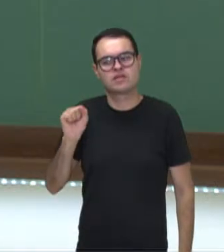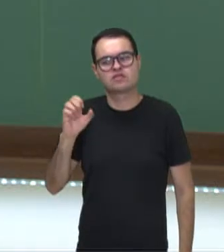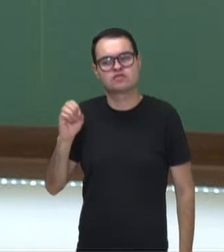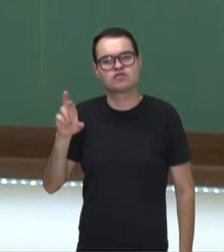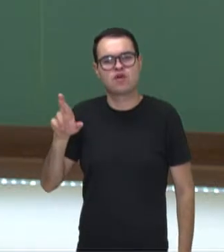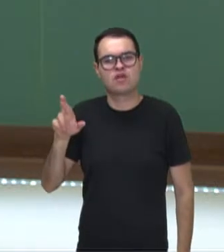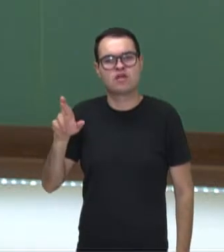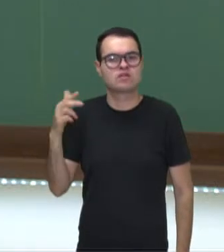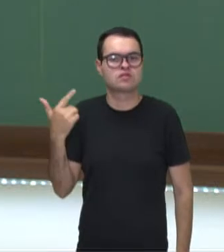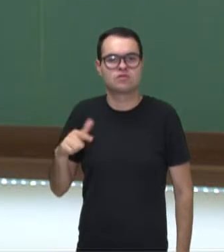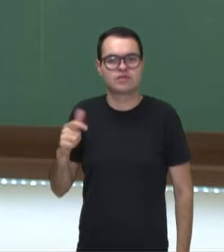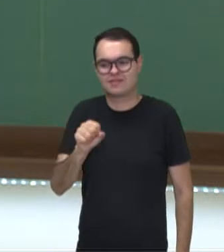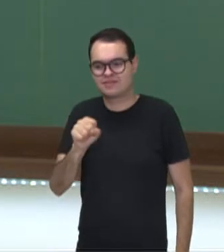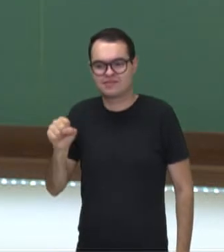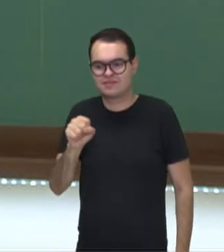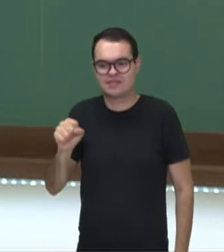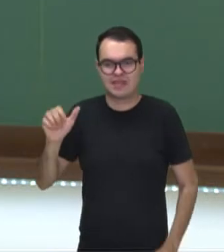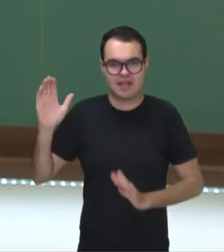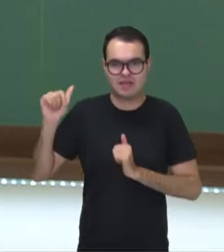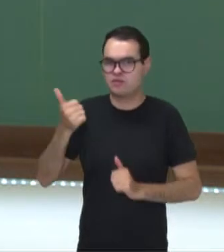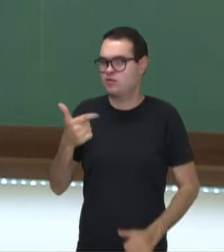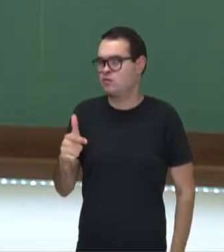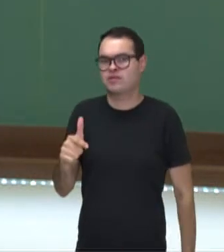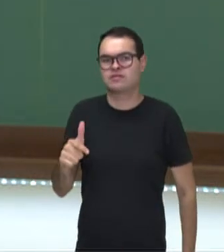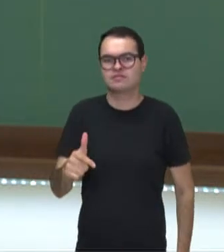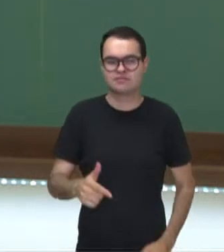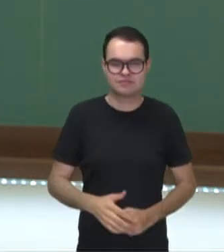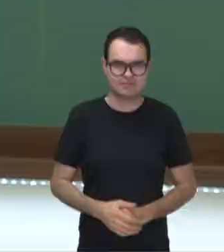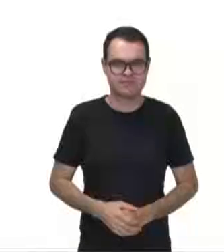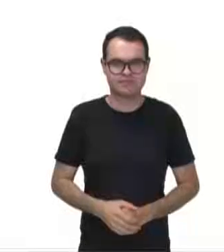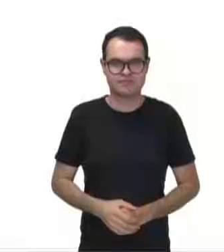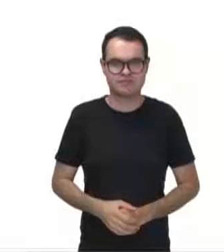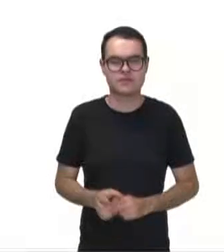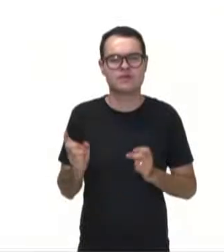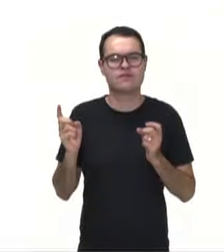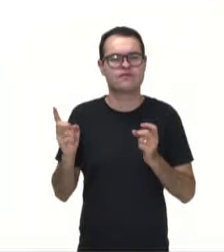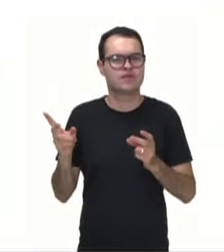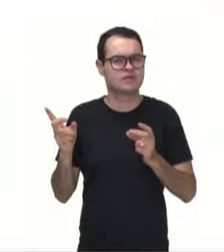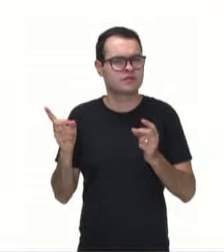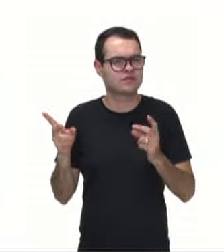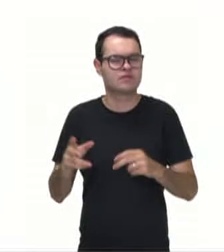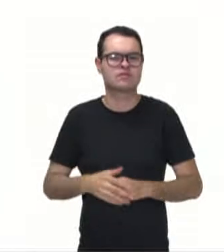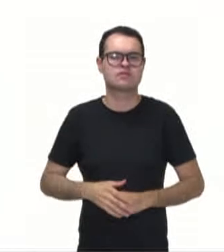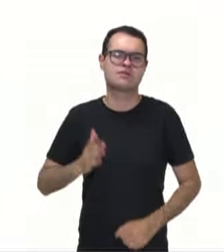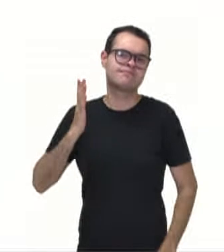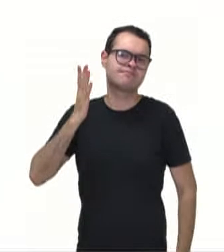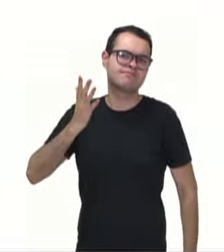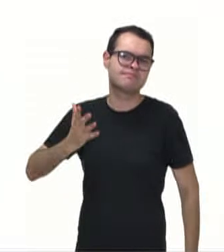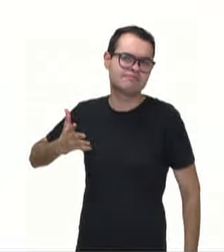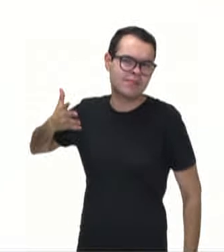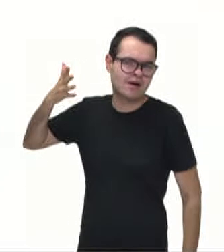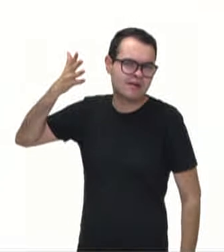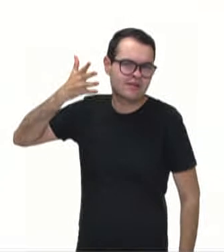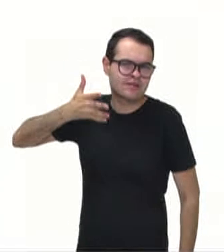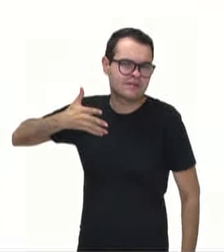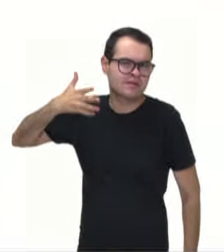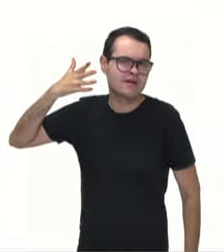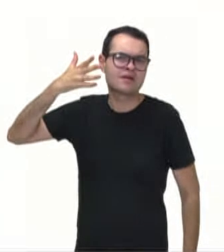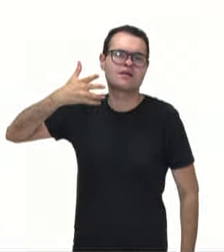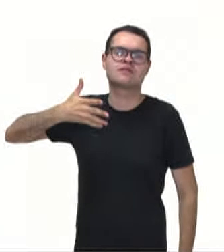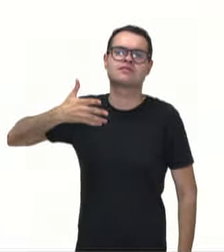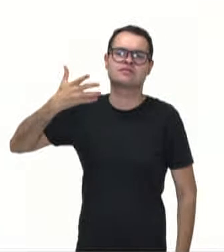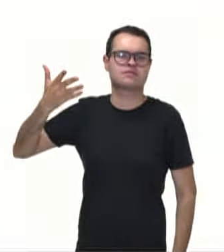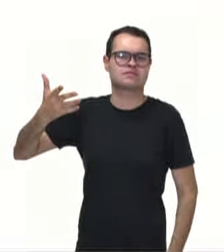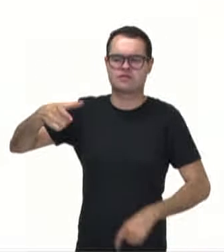língua espanhola não existe dois S, tá? É só um S. Vendedor, palestrante,